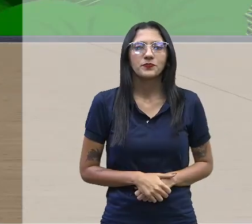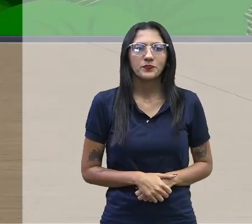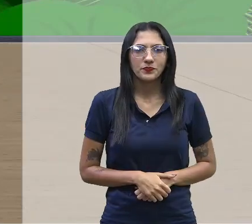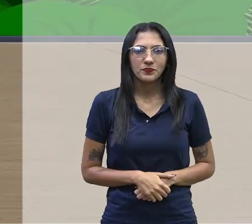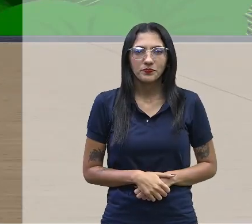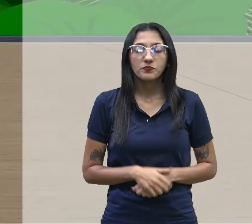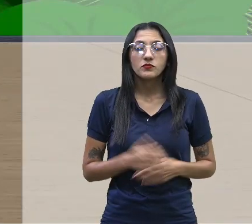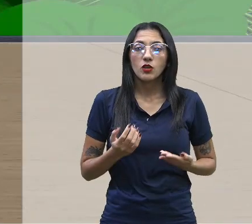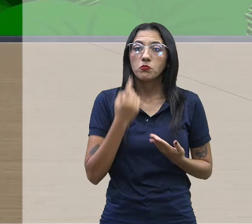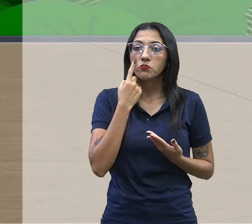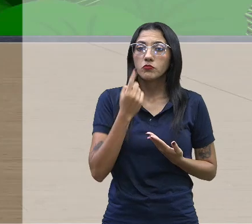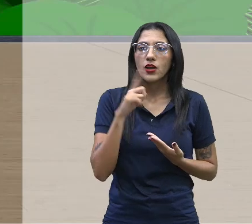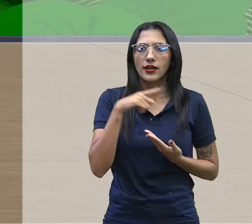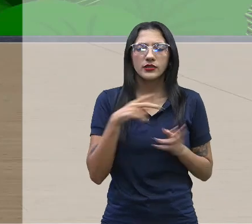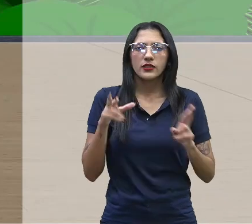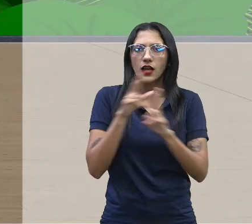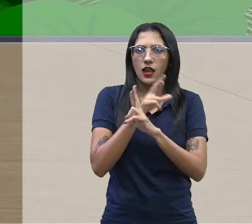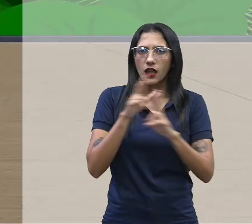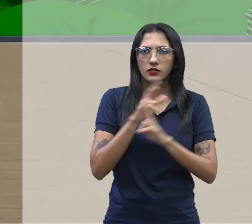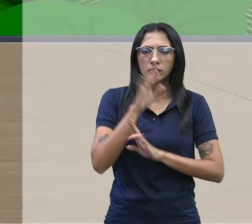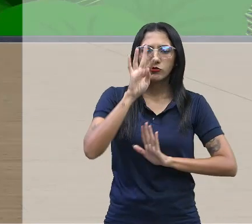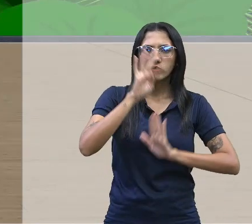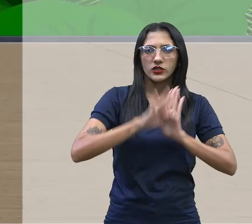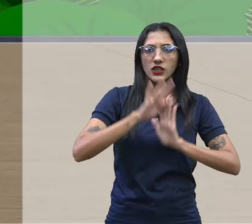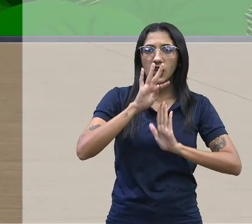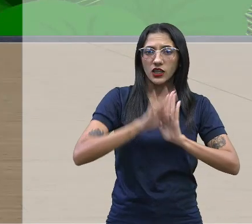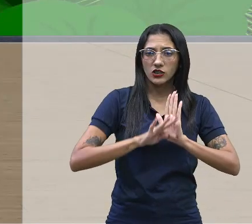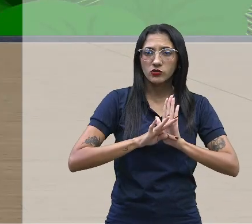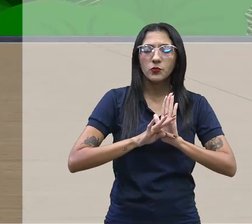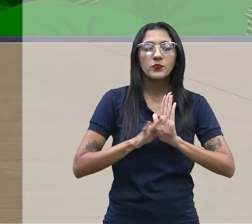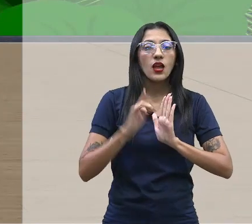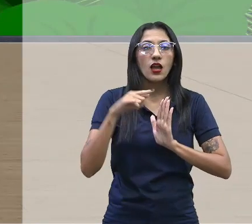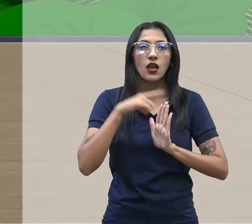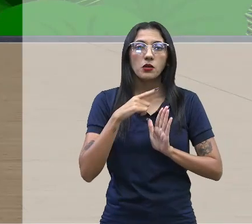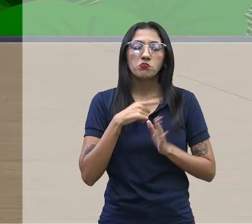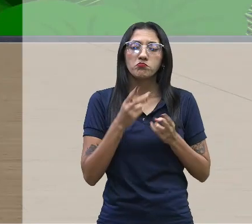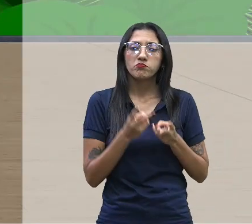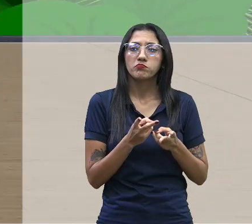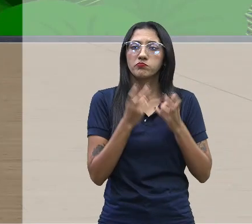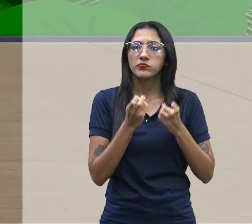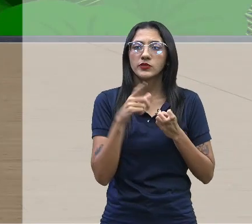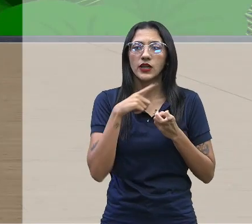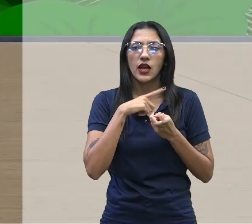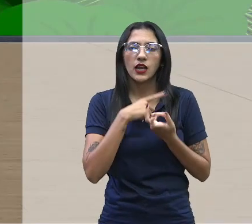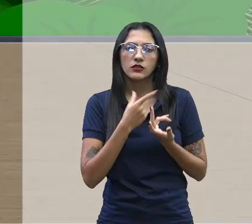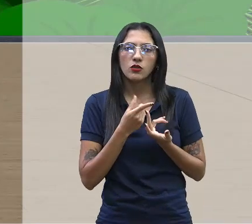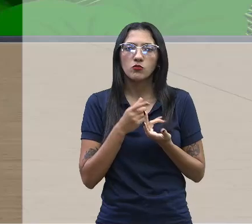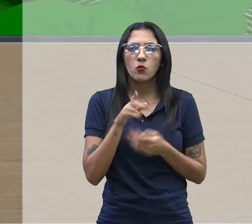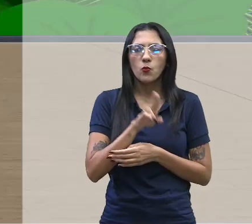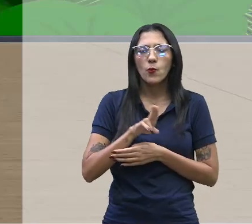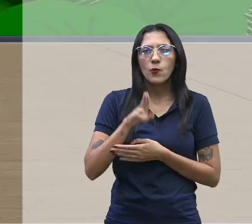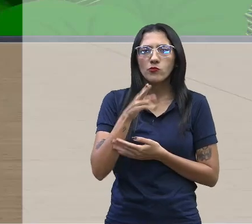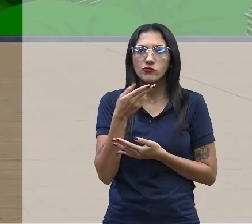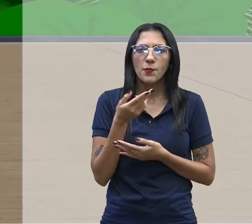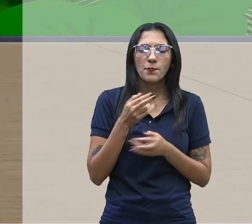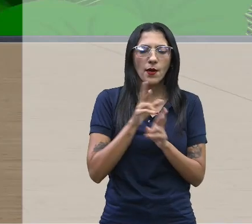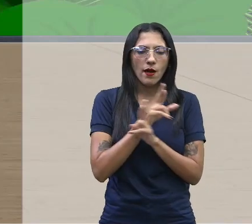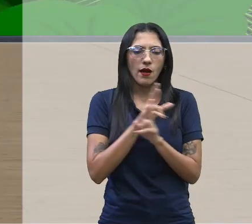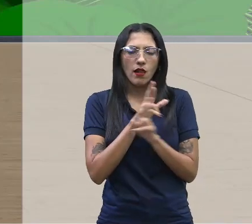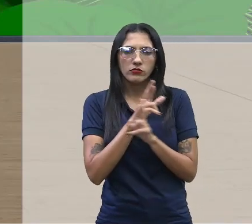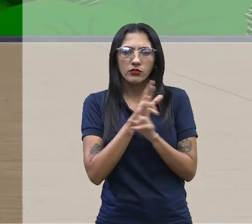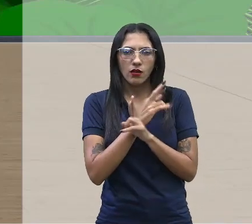a intertextualidade nós vamos conhecer que ela vai fazer um diálogo,